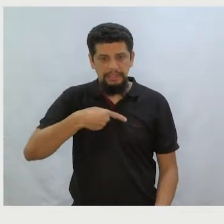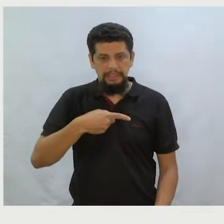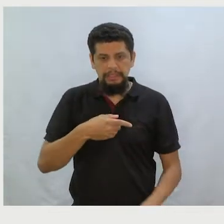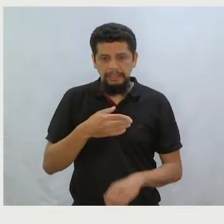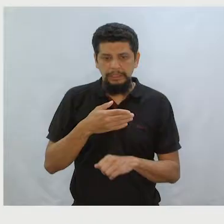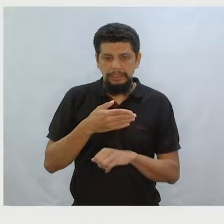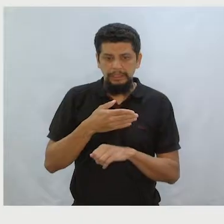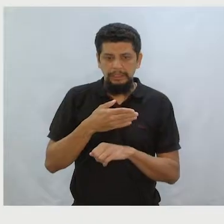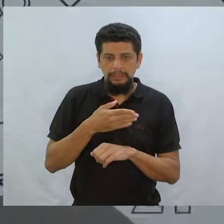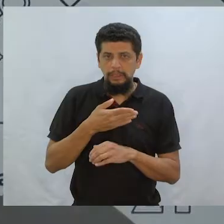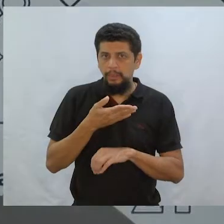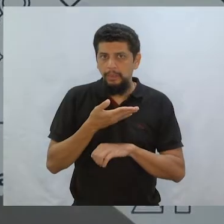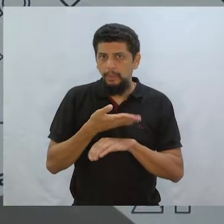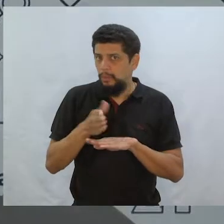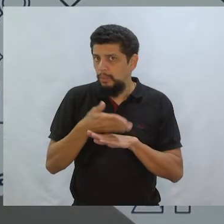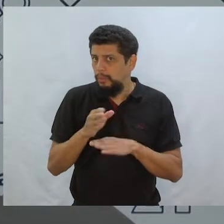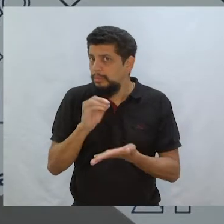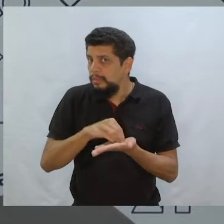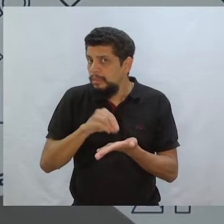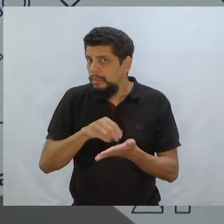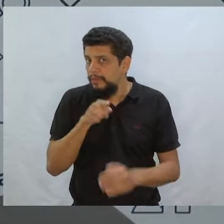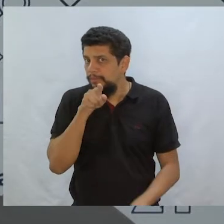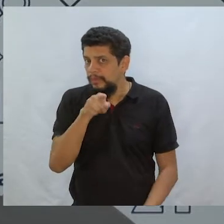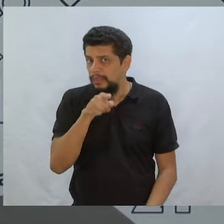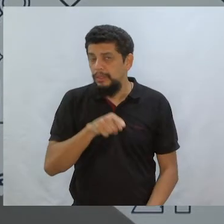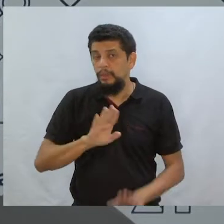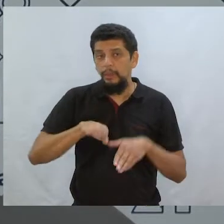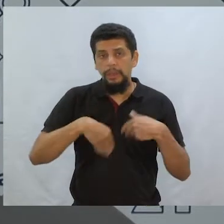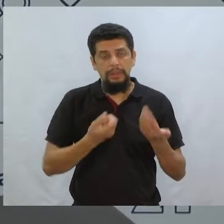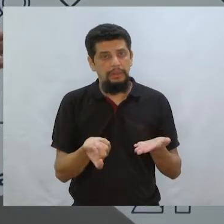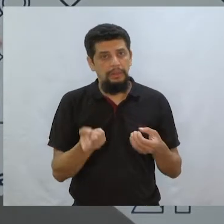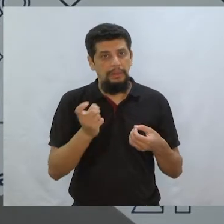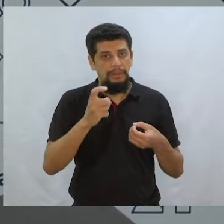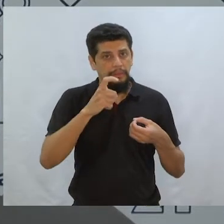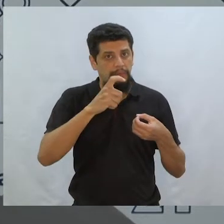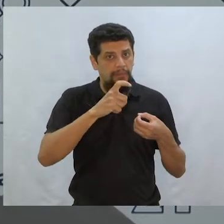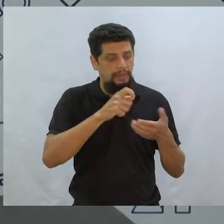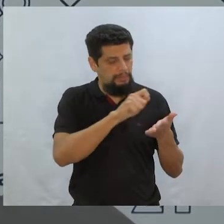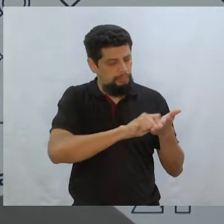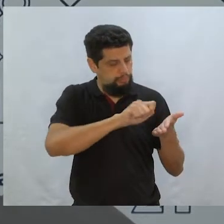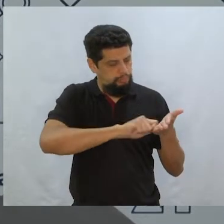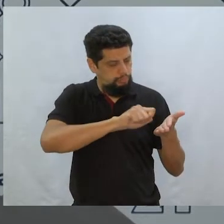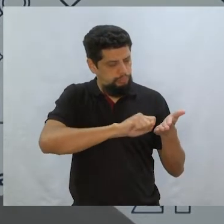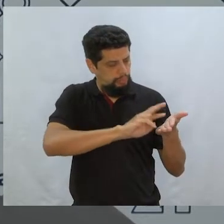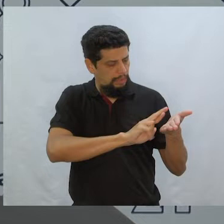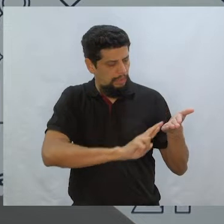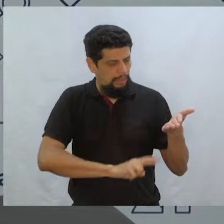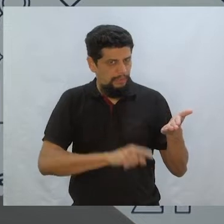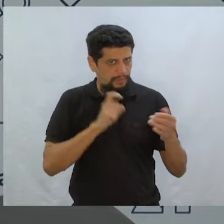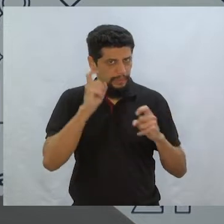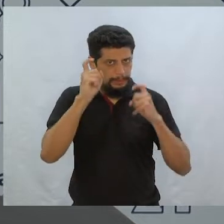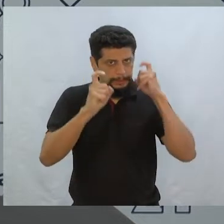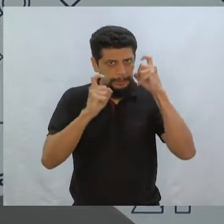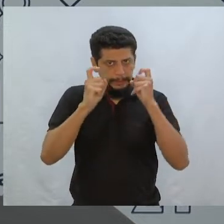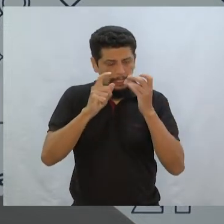tempo sem treino e você quando você vai escrever uma redação você se preocupa com a letra Como que